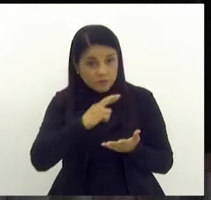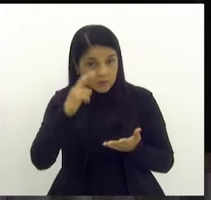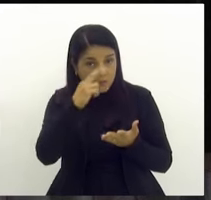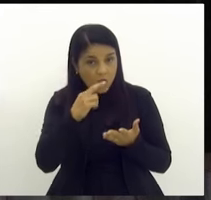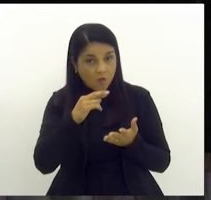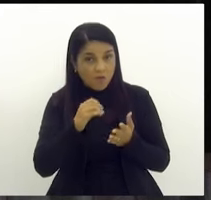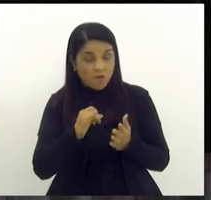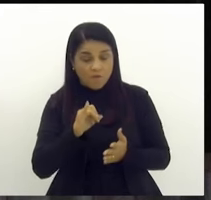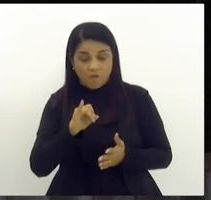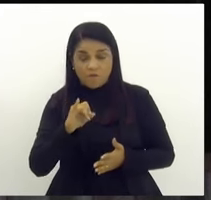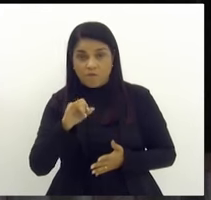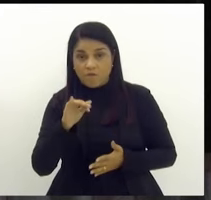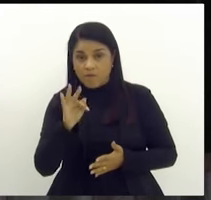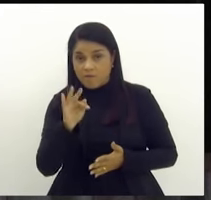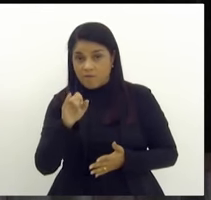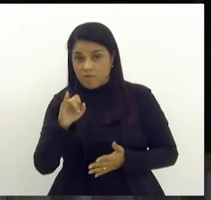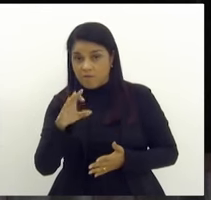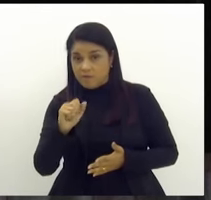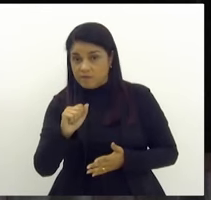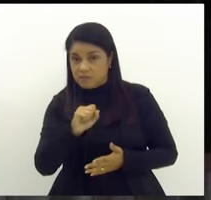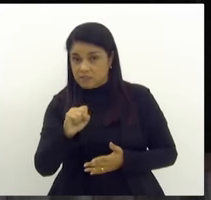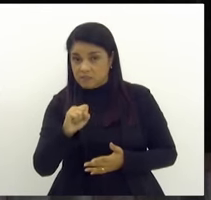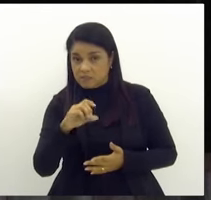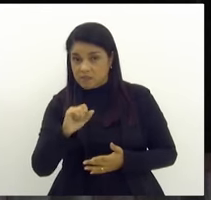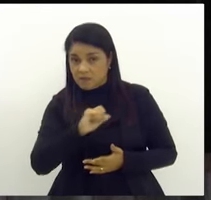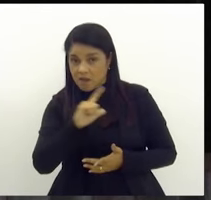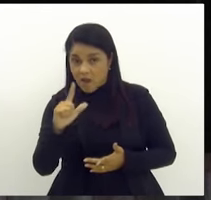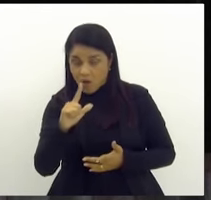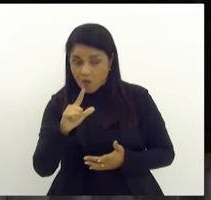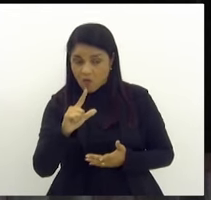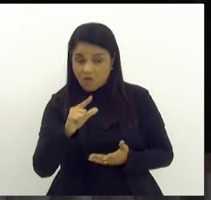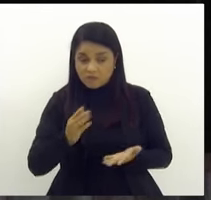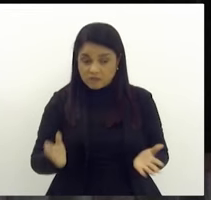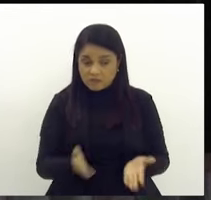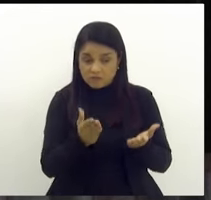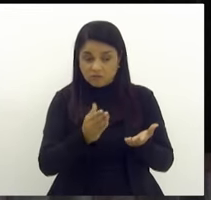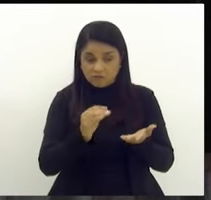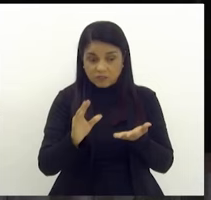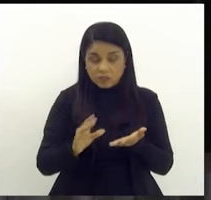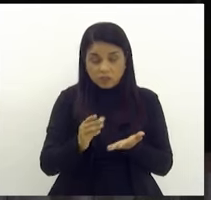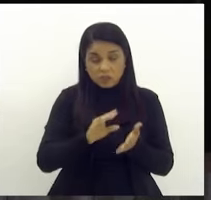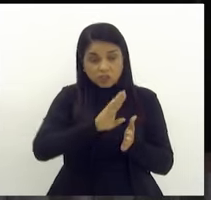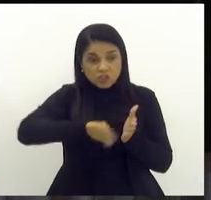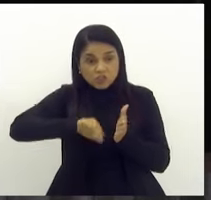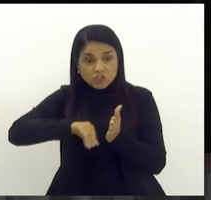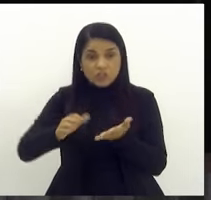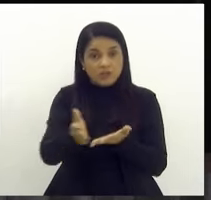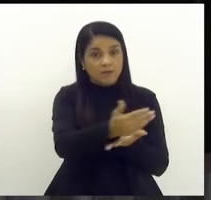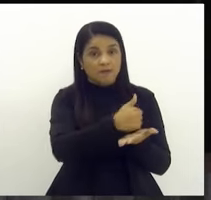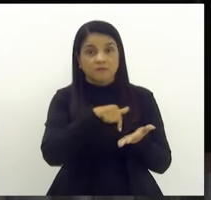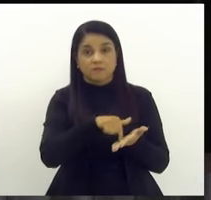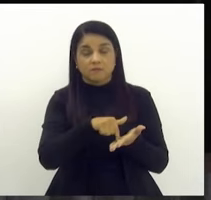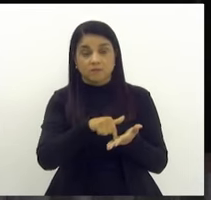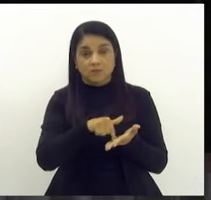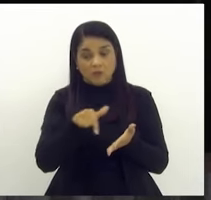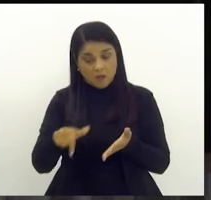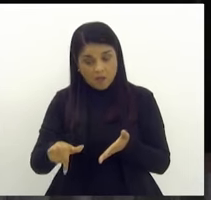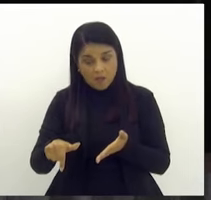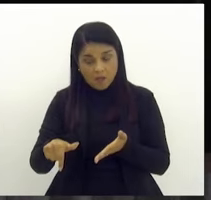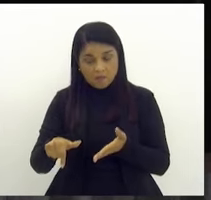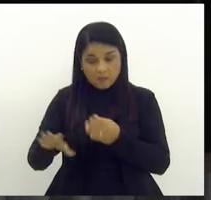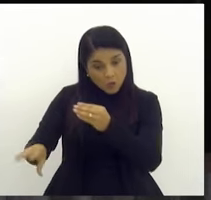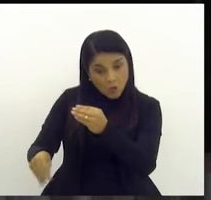aportar do outro lado né você dá incentivo de um lado você tá tirando arrecadação você tem que dizer o seguinte da outra ponta nós vamos que